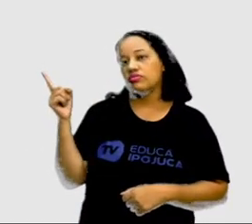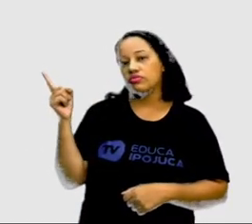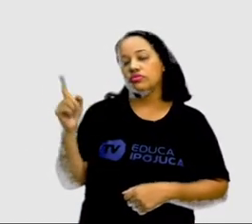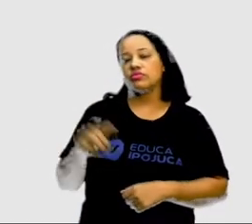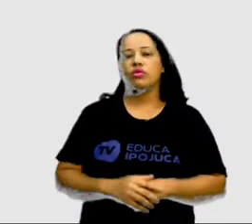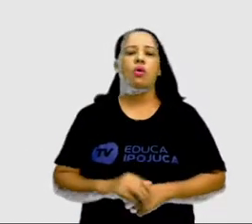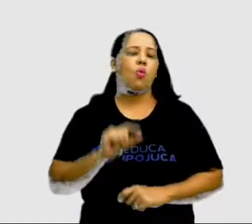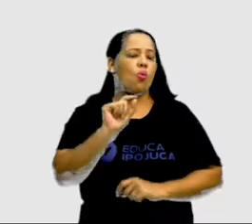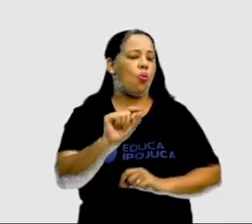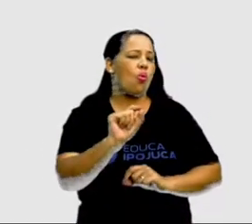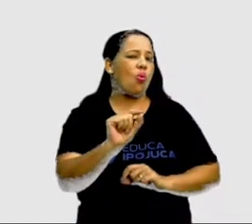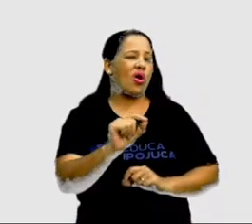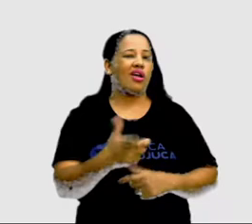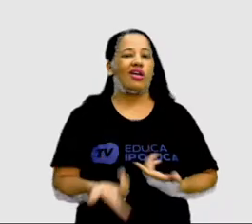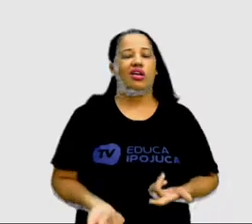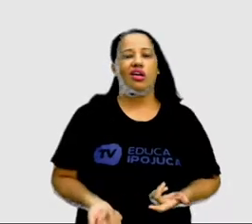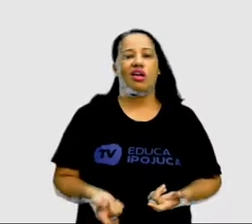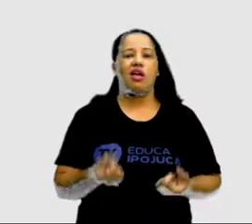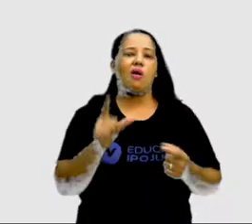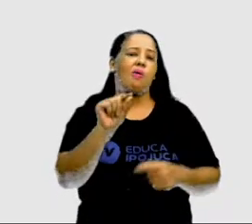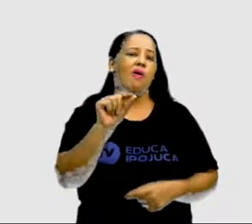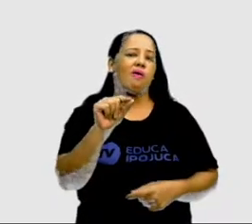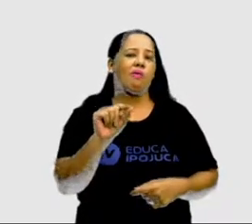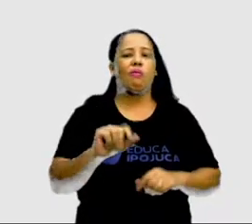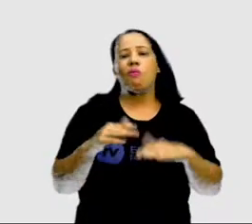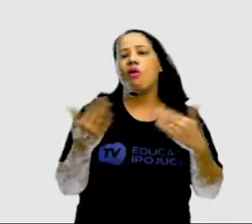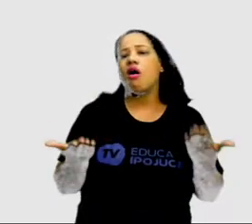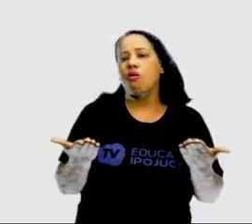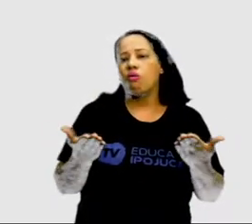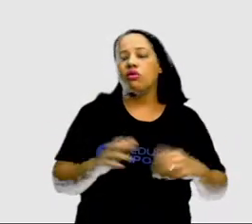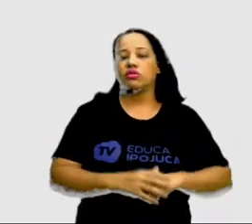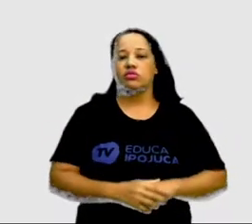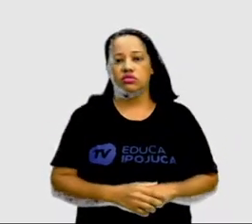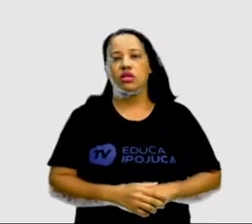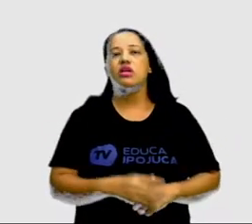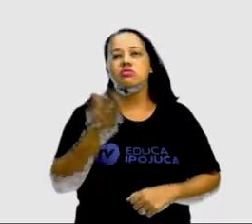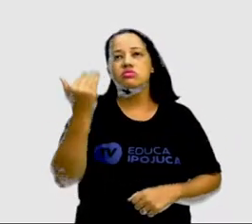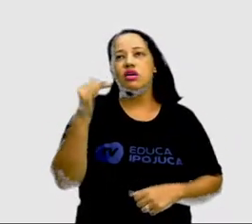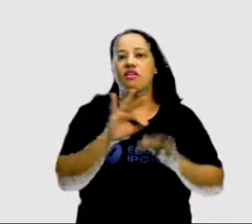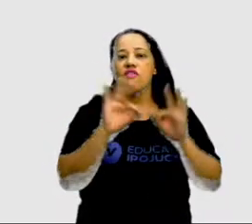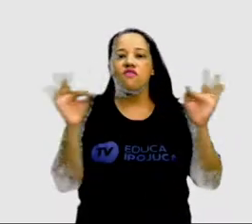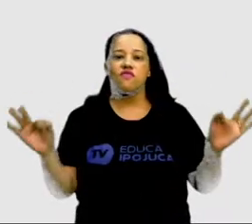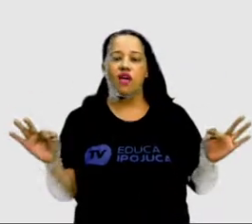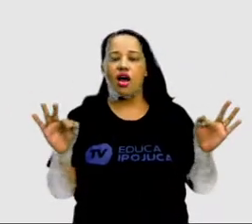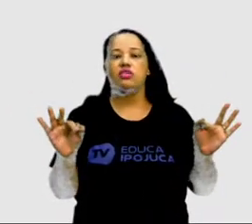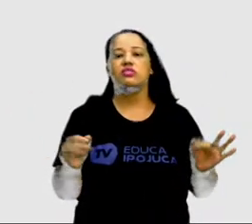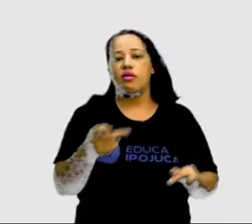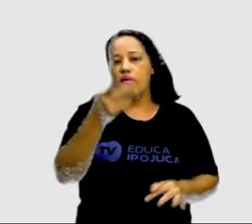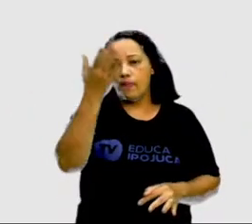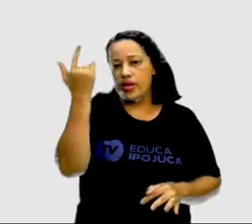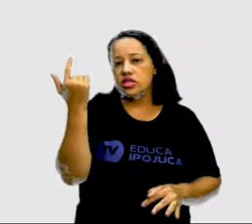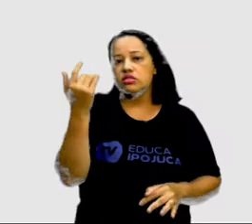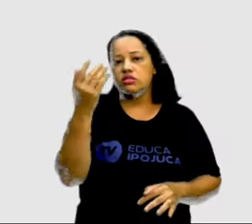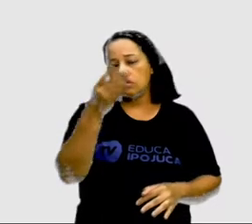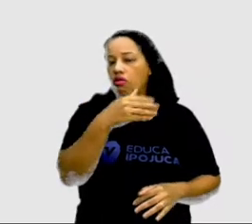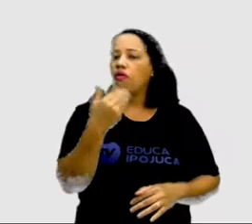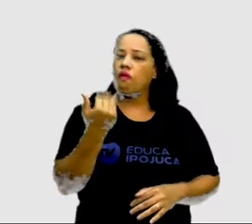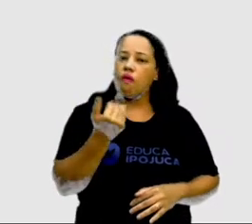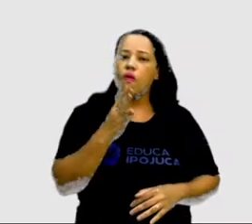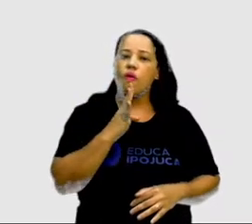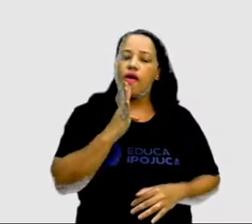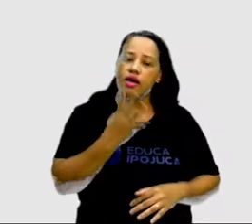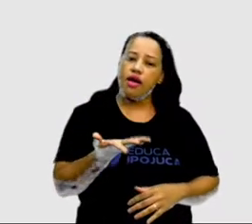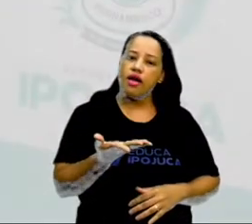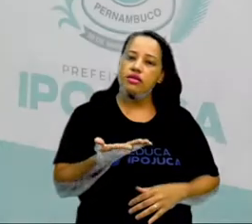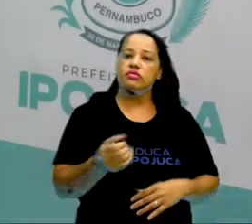o que e qual. Sabe uma frase que todo mundo conhece em inglês com what? É a frase